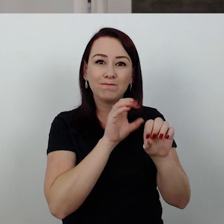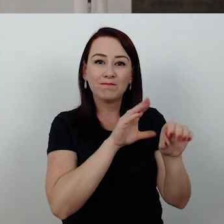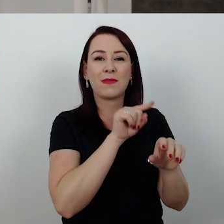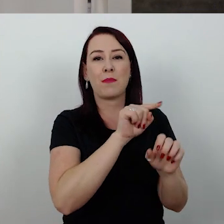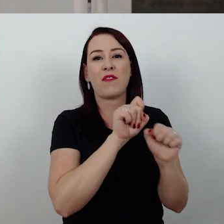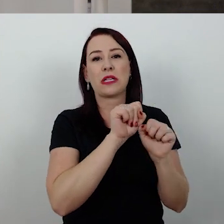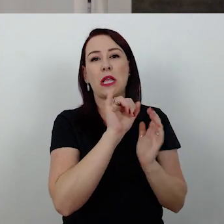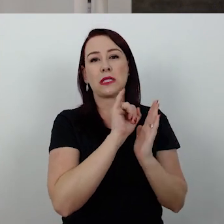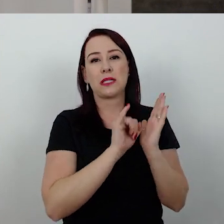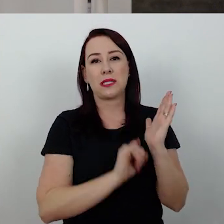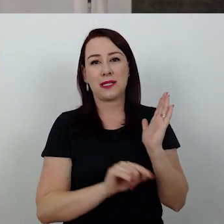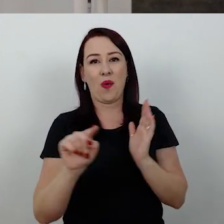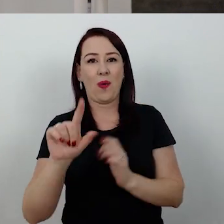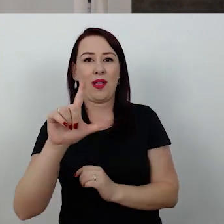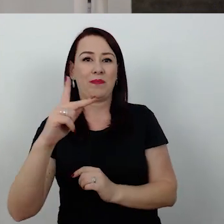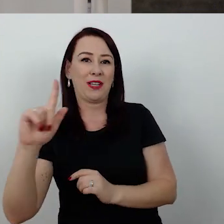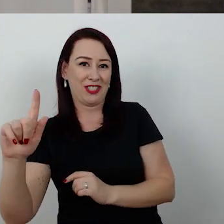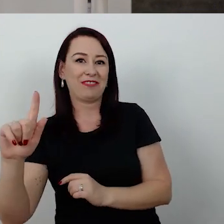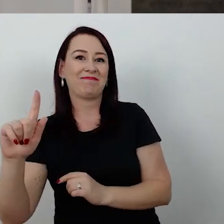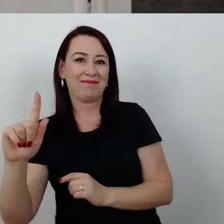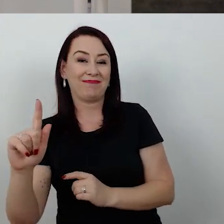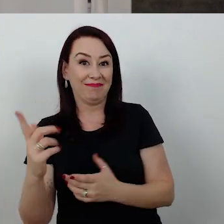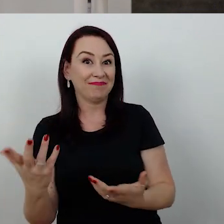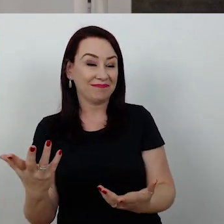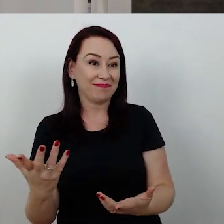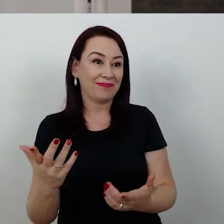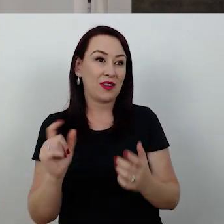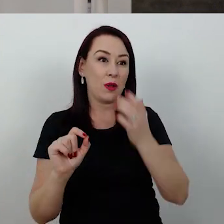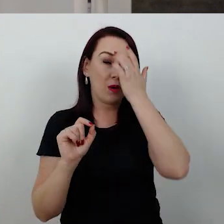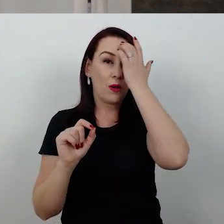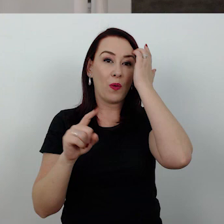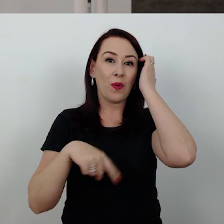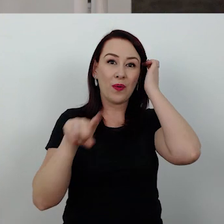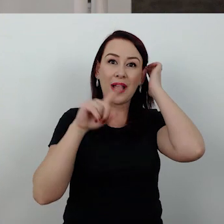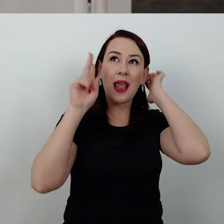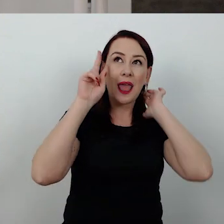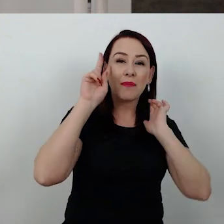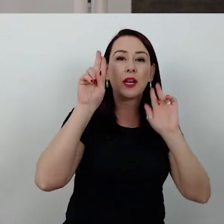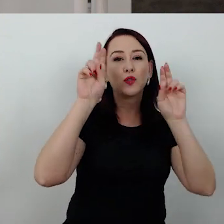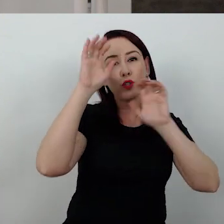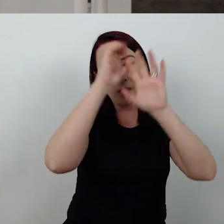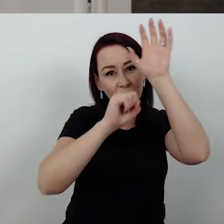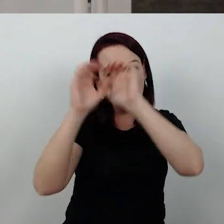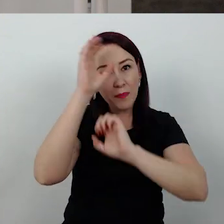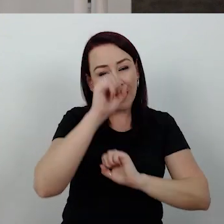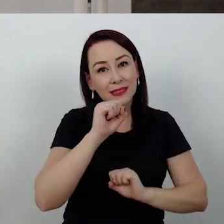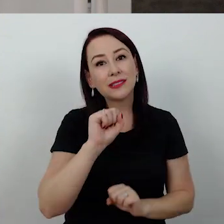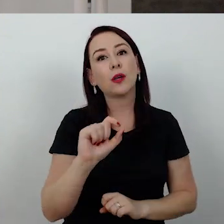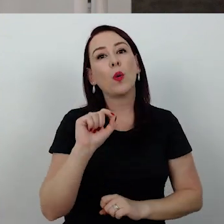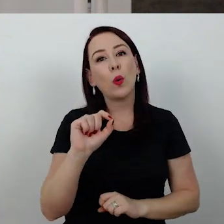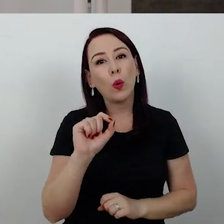lei. E que eu acho que também isso é algo, aí voltando um pouco mais para a capacitação, que é algo que